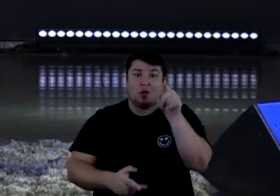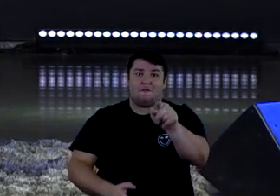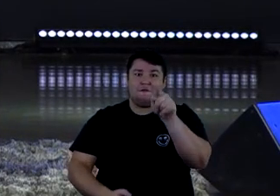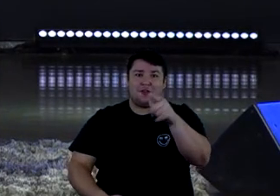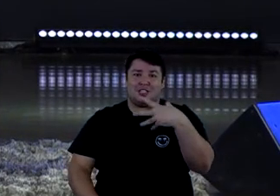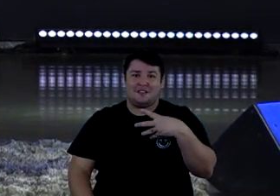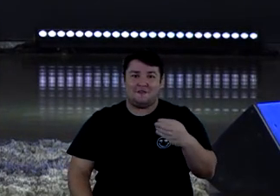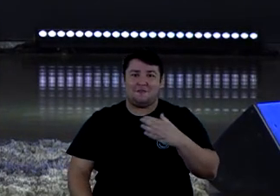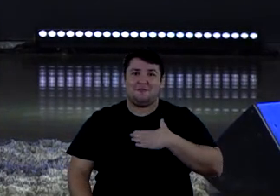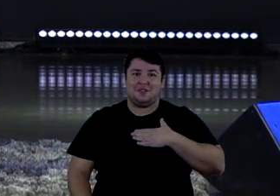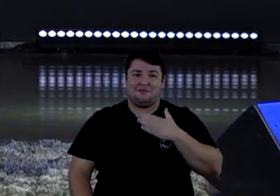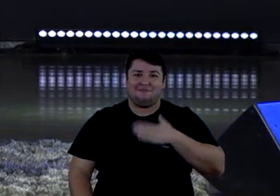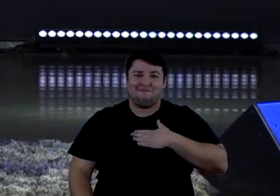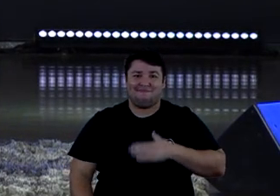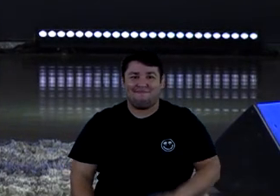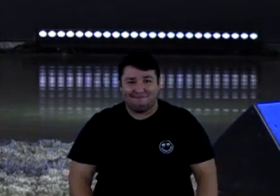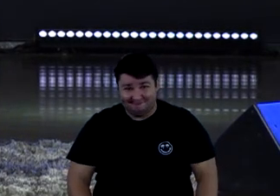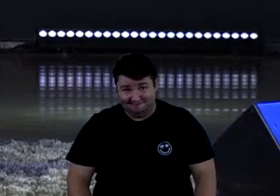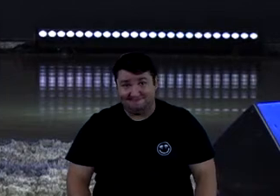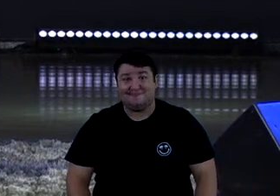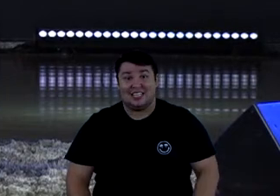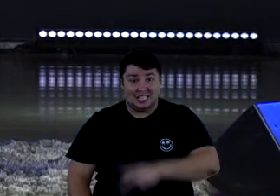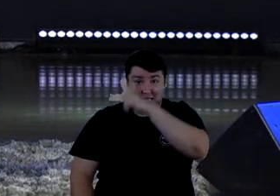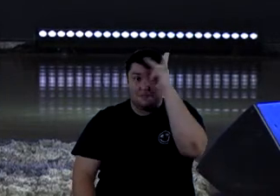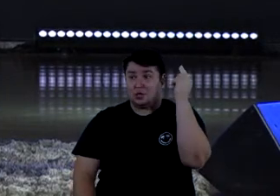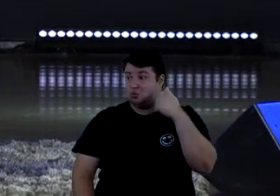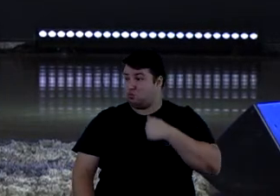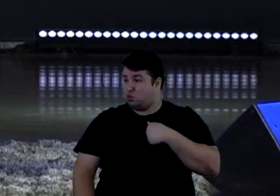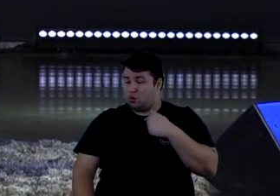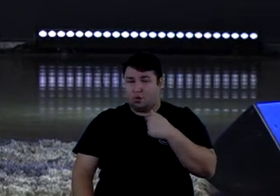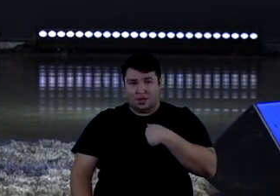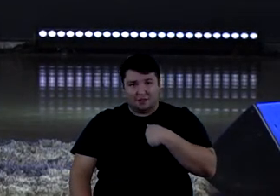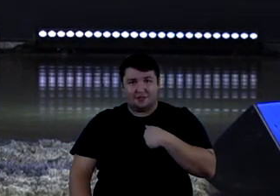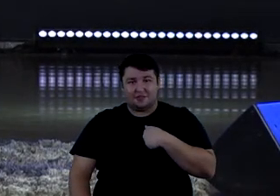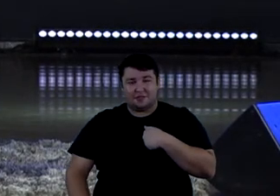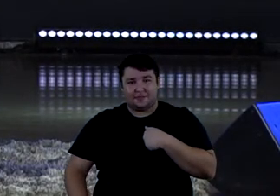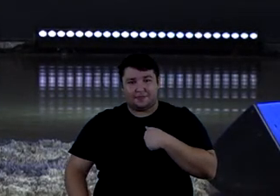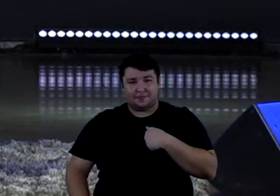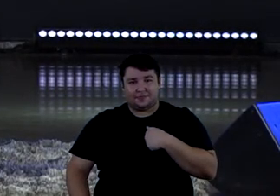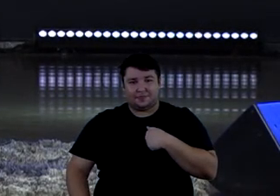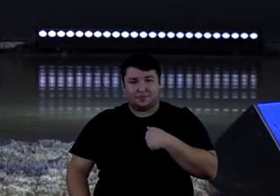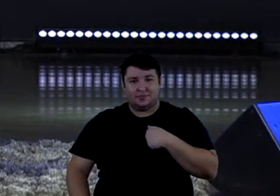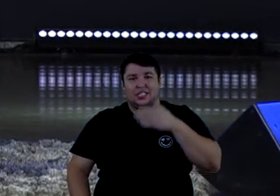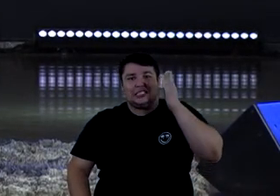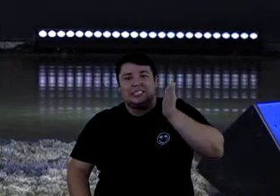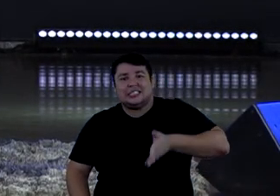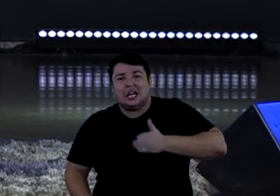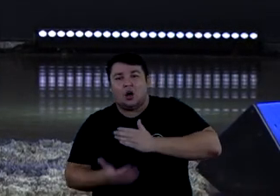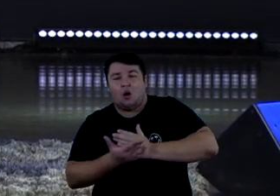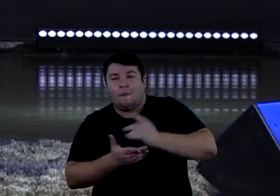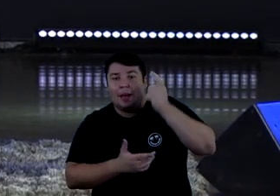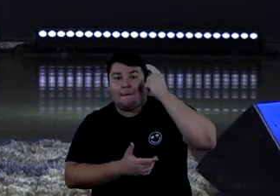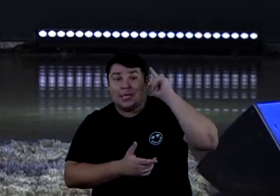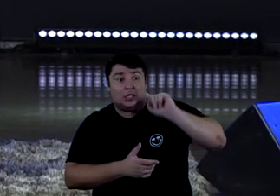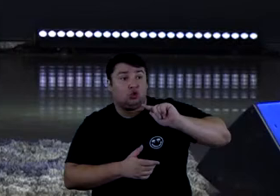filho. Essa pessoa sou eu. A gente já começa a pensar nos outros,